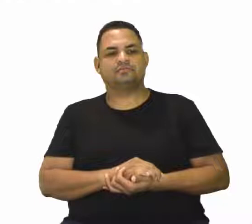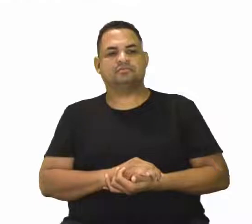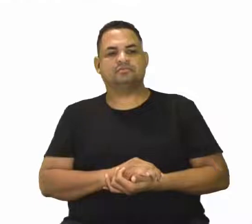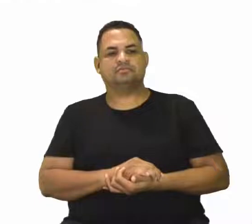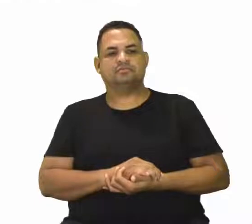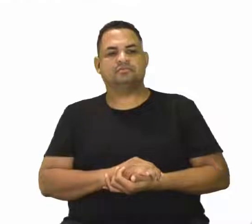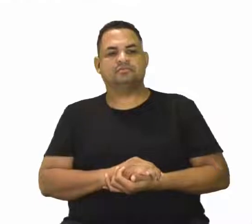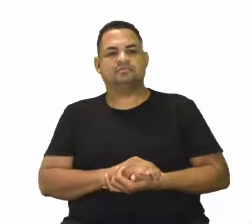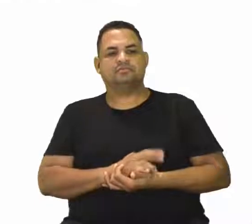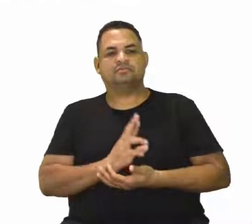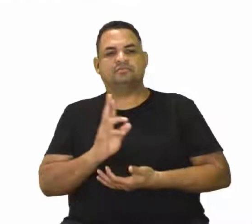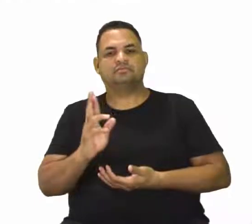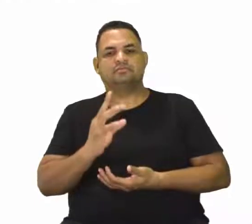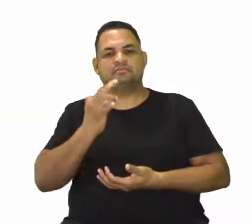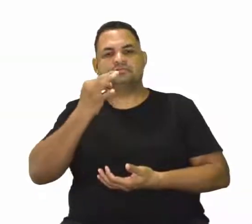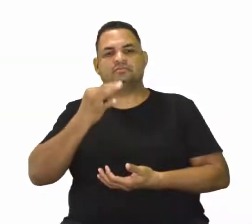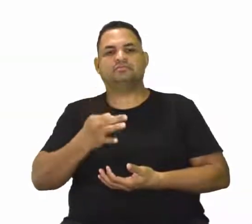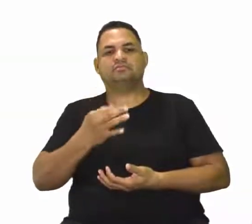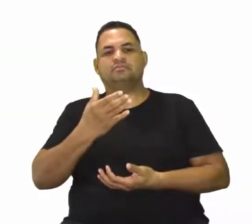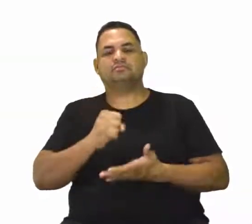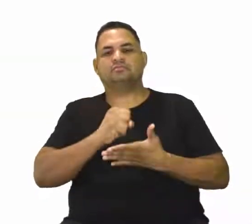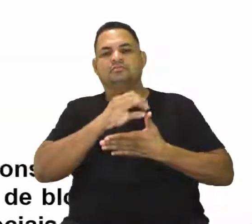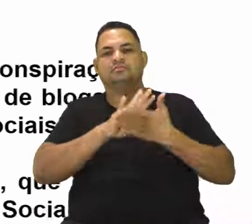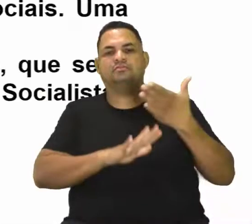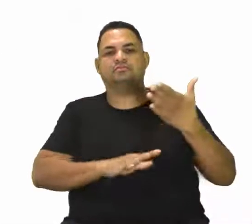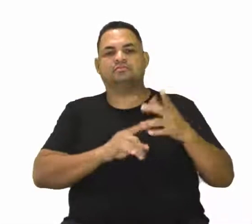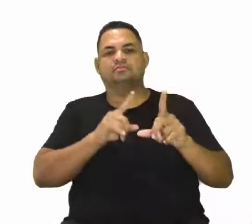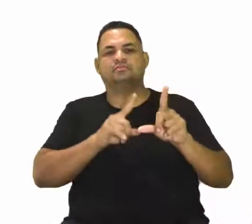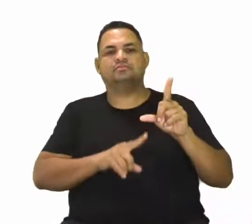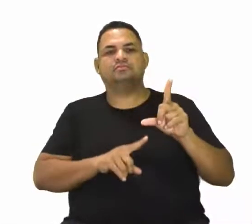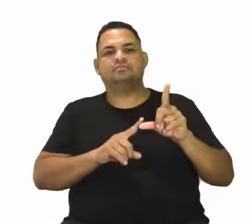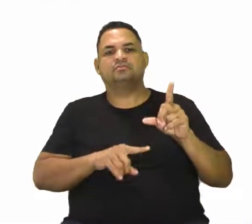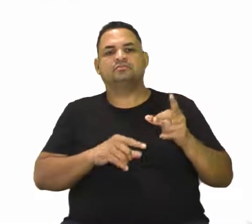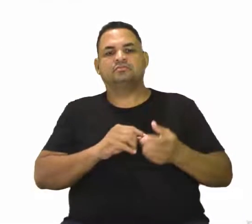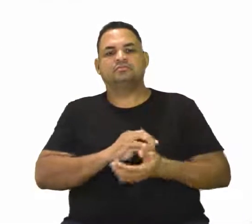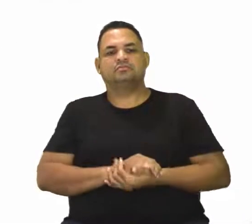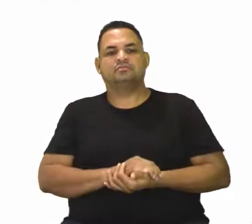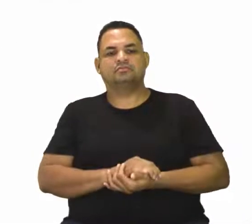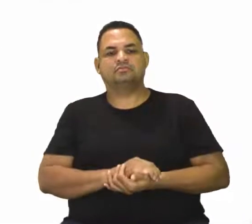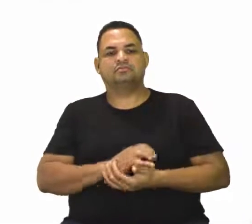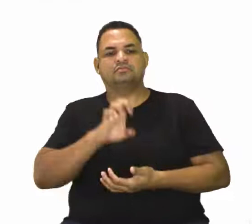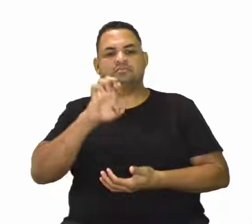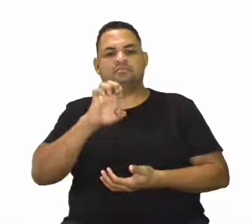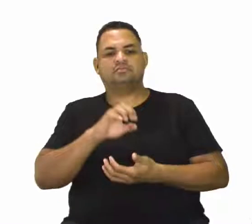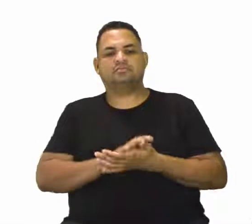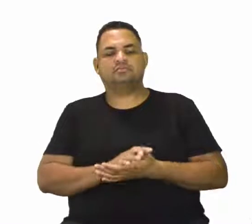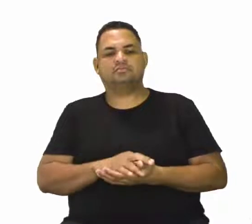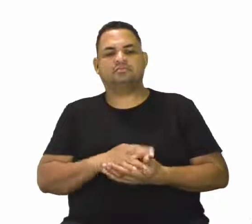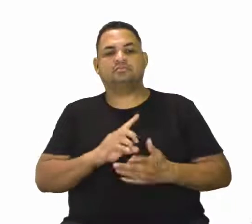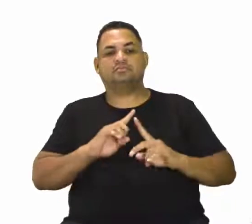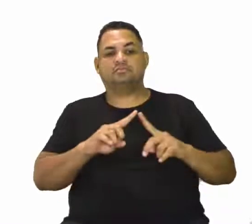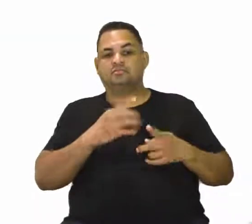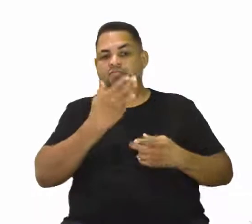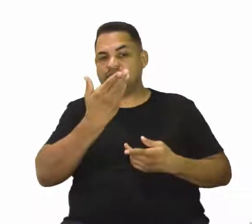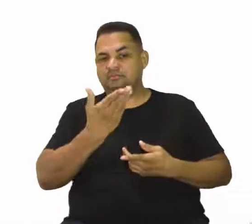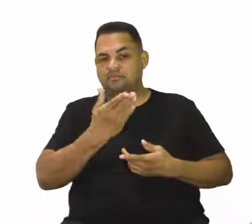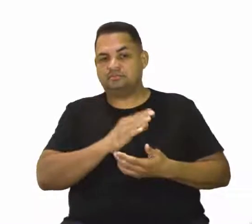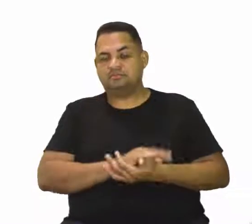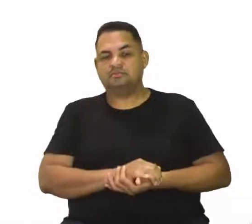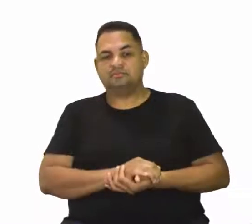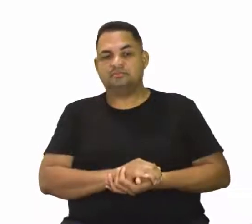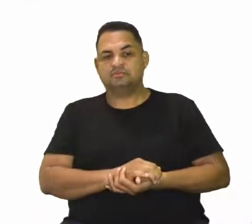arrumar resposta correta dessa questão é a letra a letra e só que o seguinte